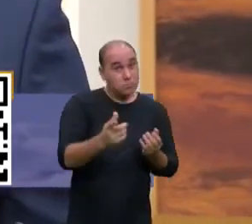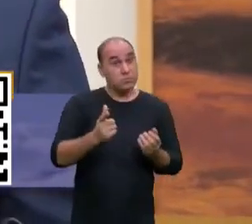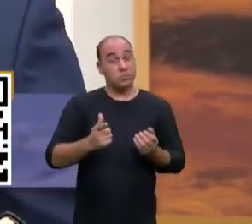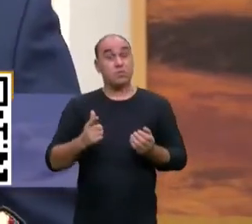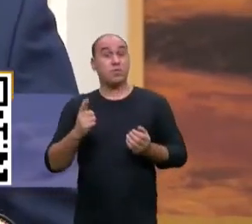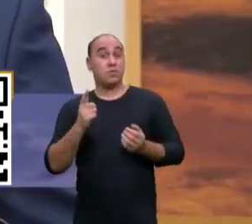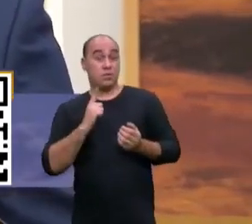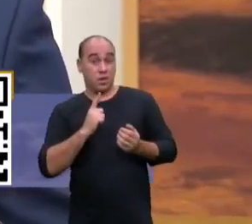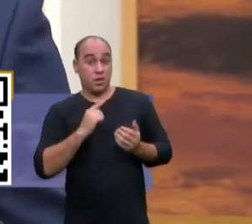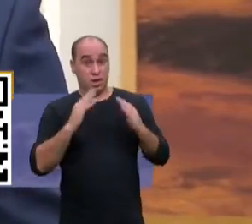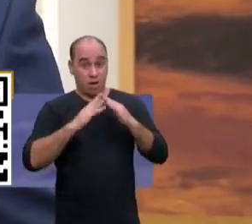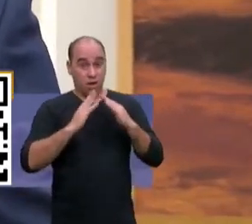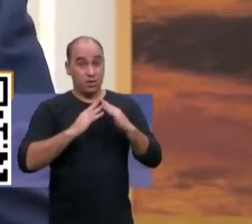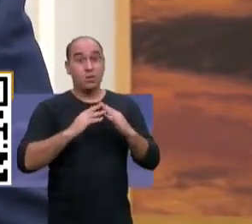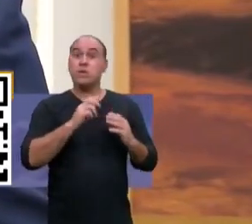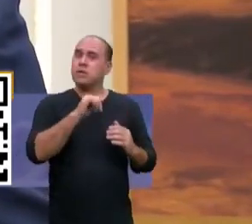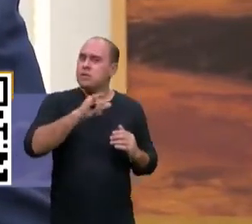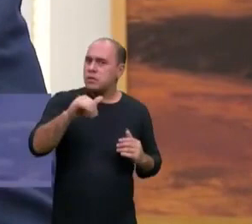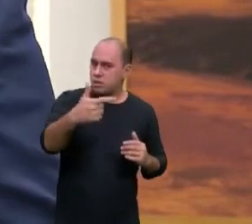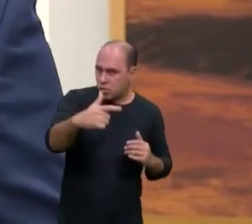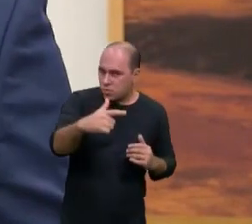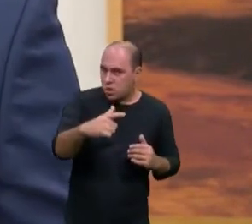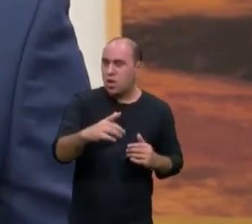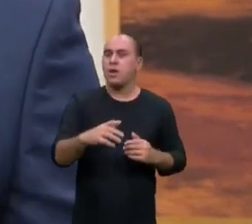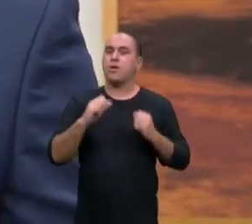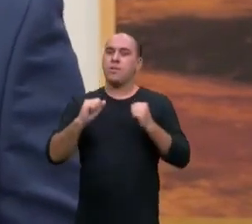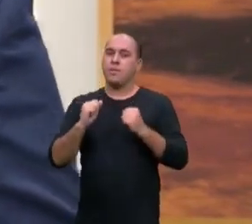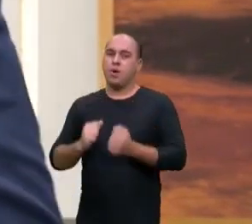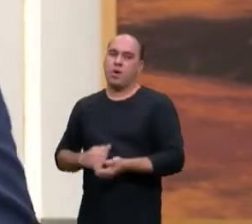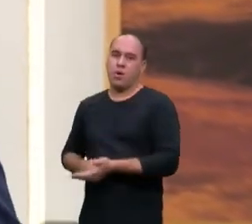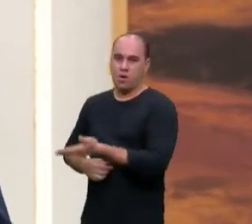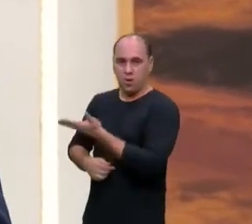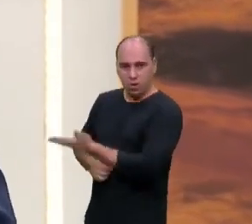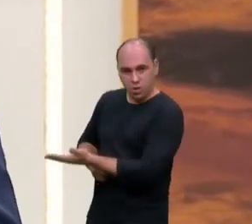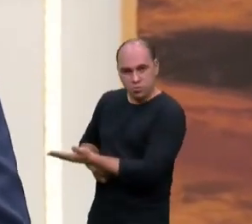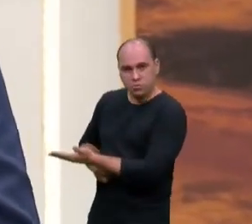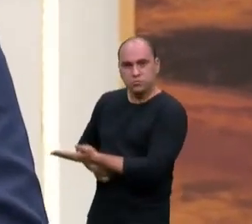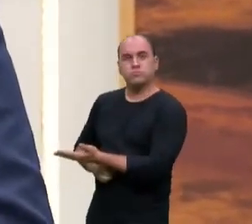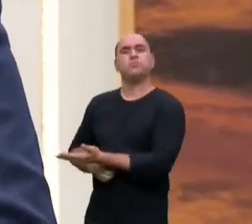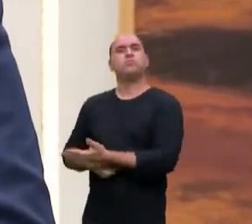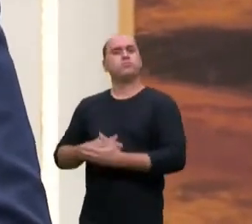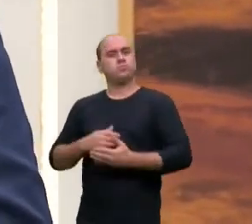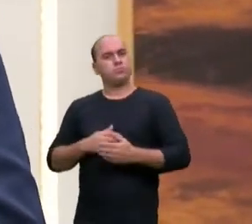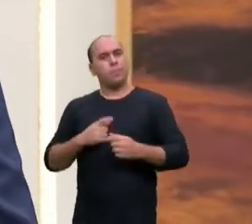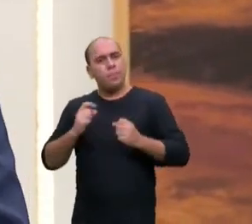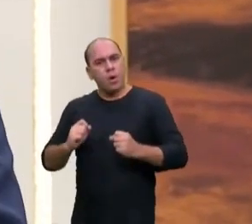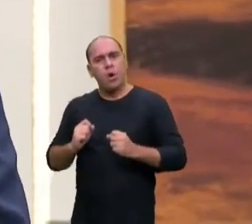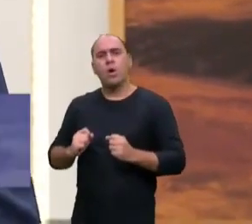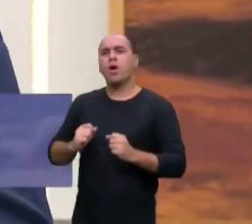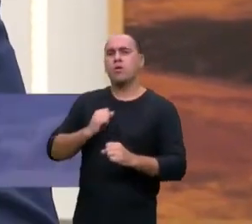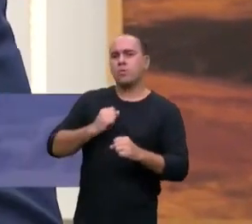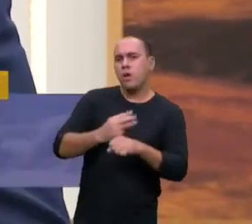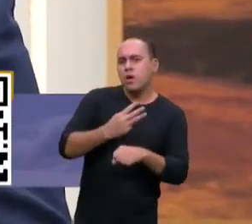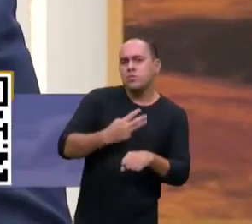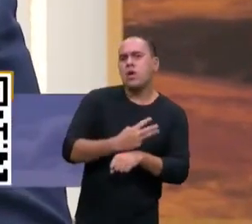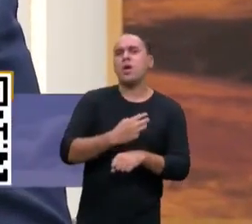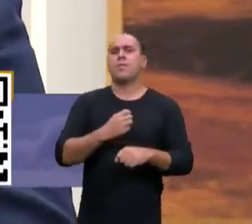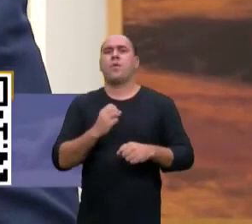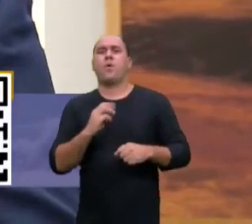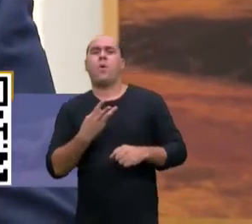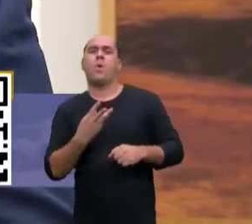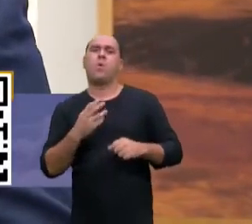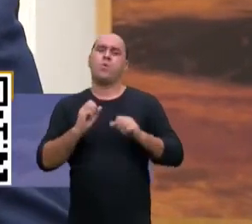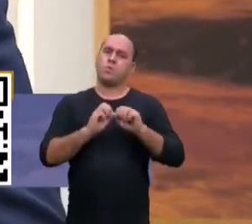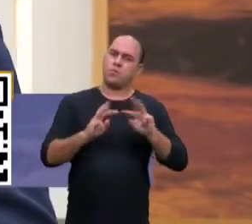deve ter em casa se não tem você poder adquiri-lo e na sua tela aparece as informações as opções como você